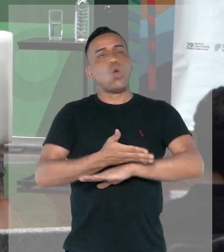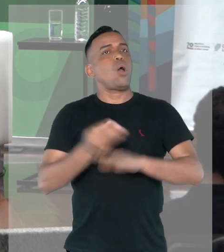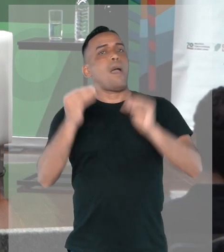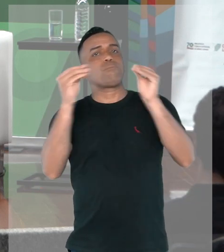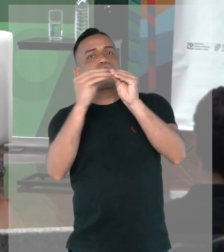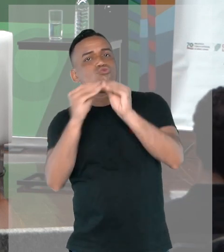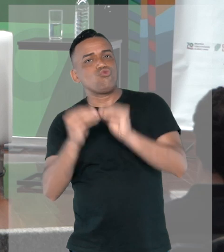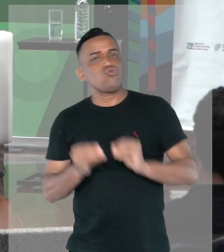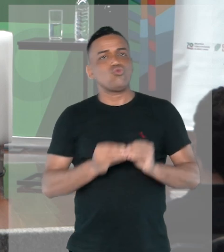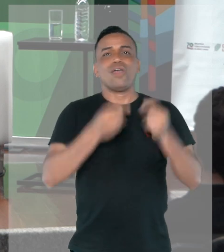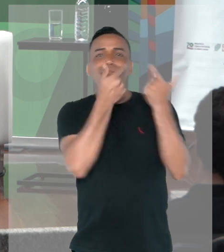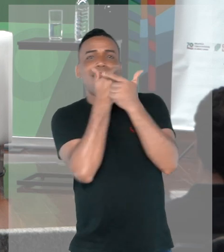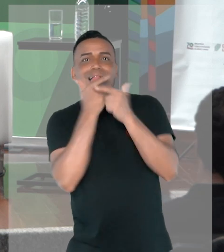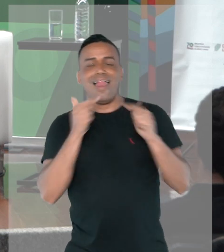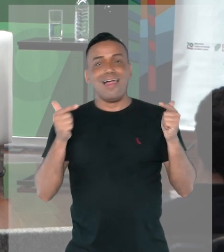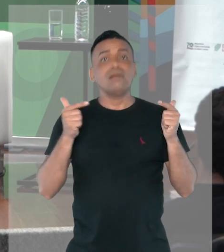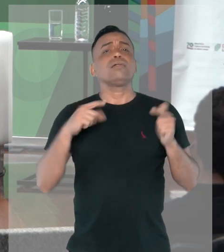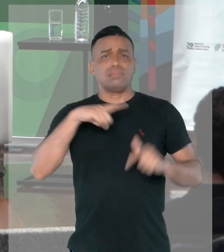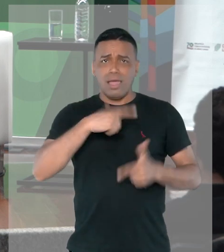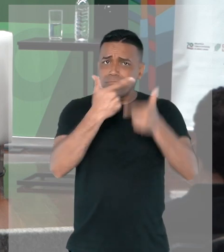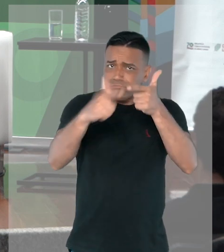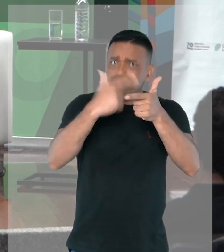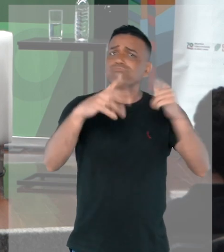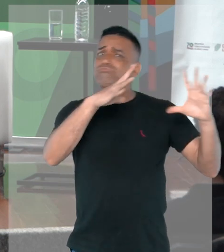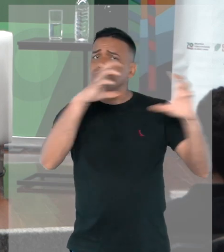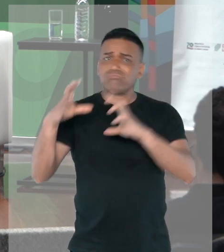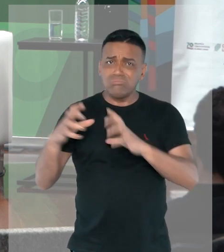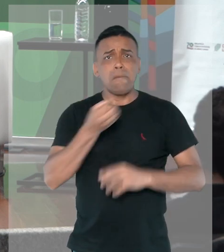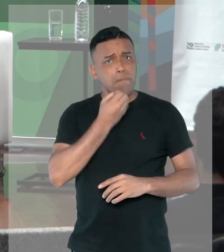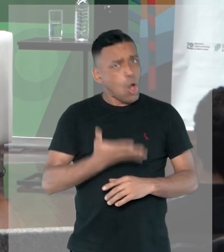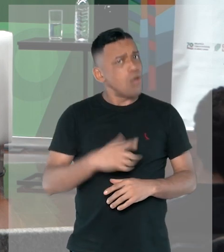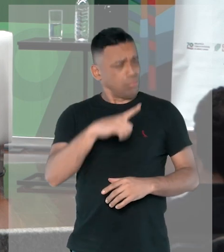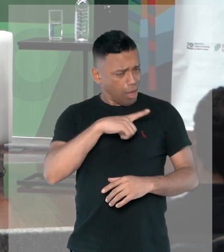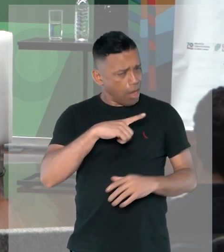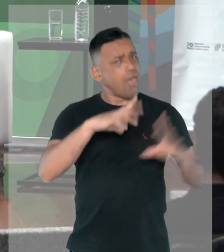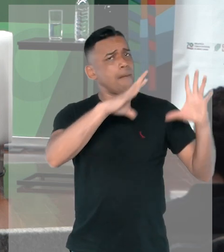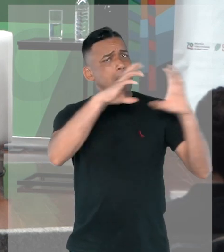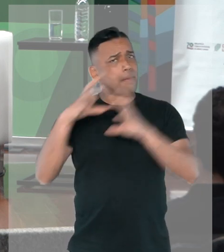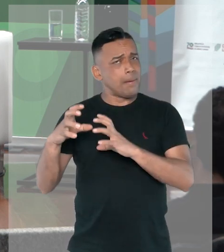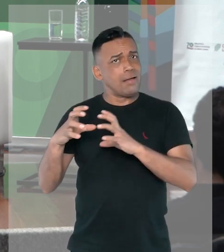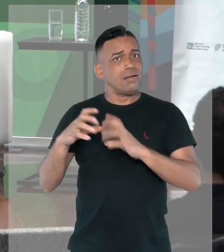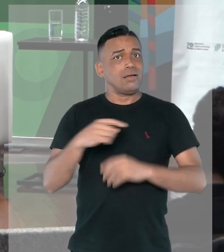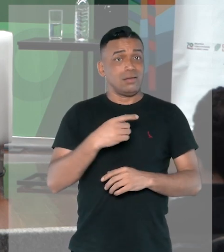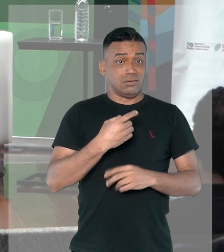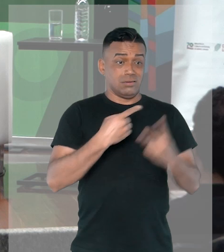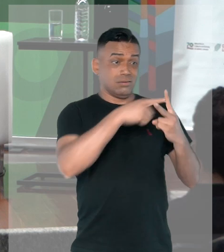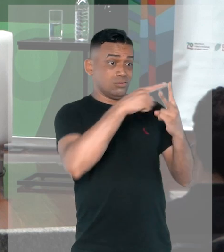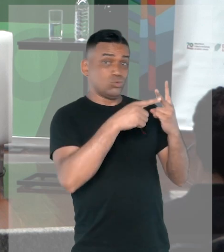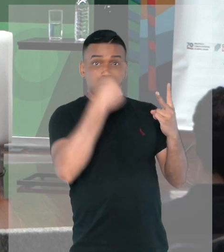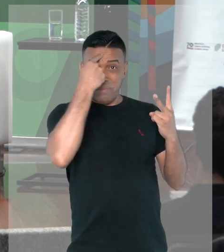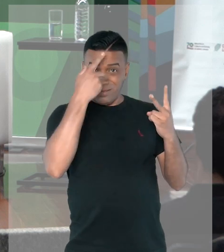rindo. Tem conflitos. Que bom que tem conflitos. Que bom que não pensamos do mesmo